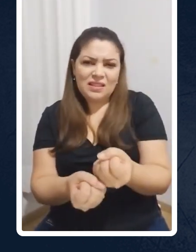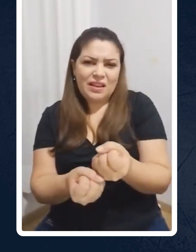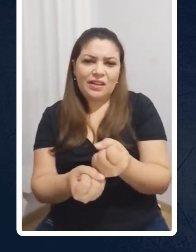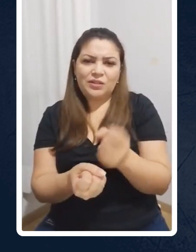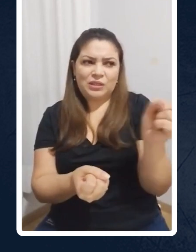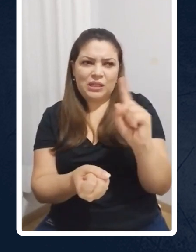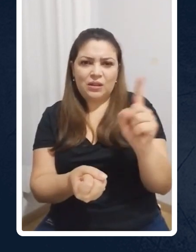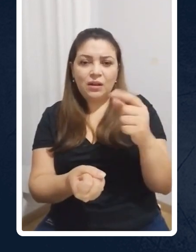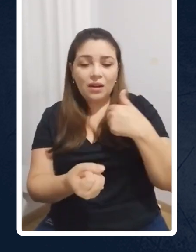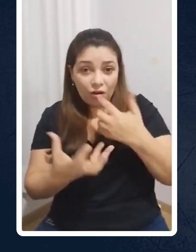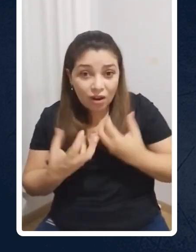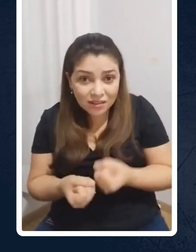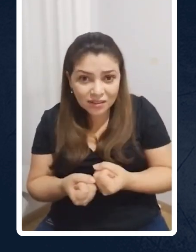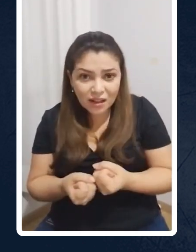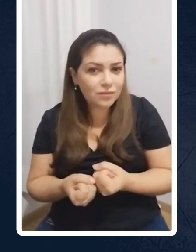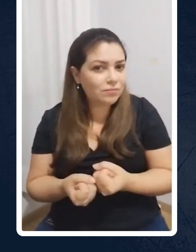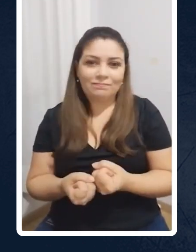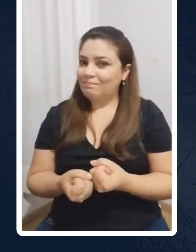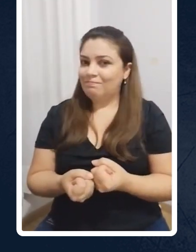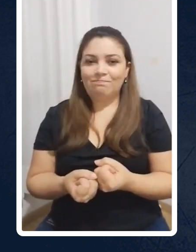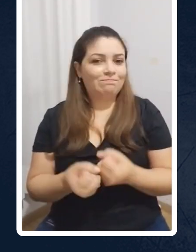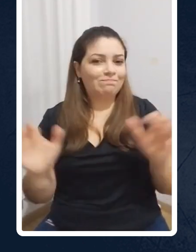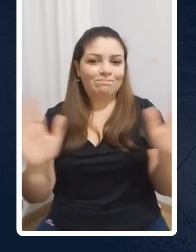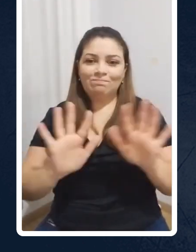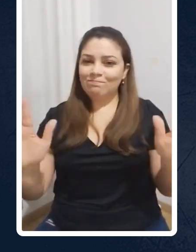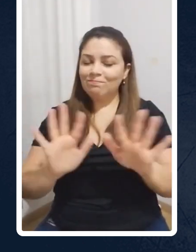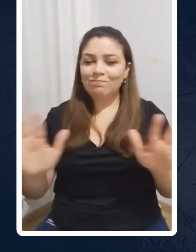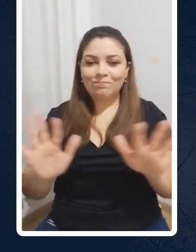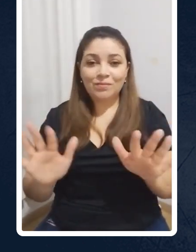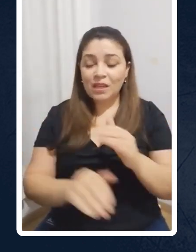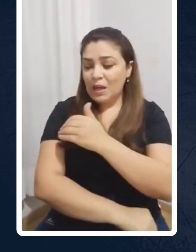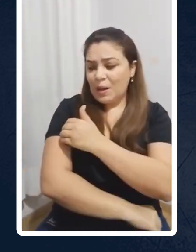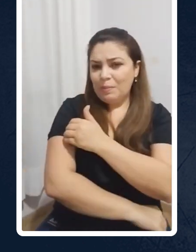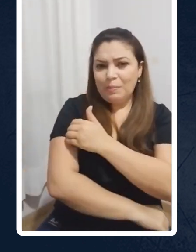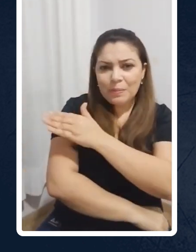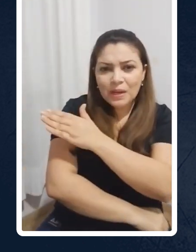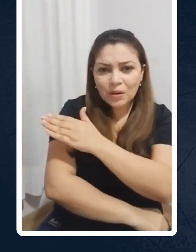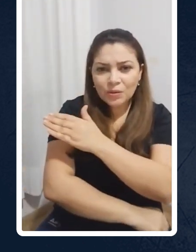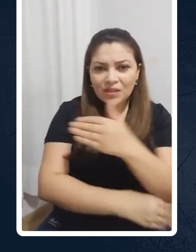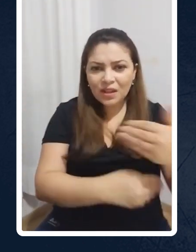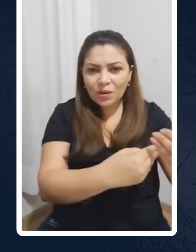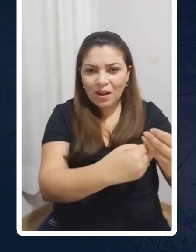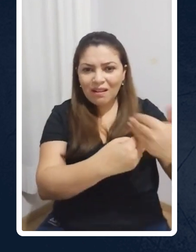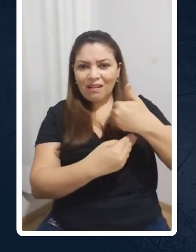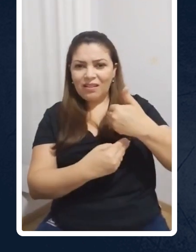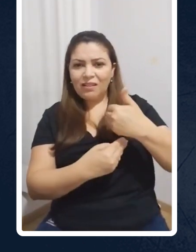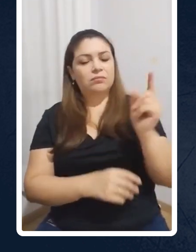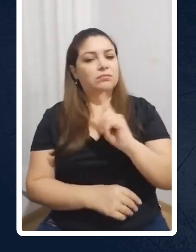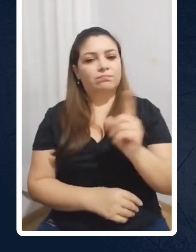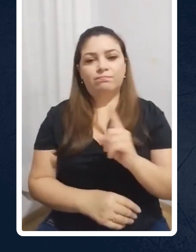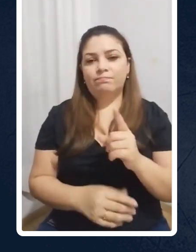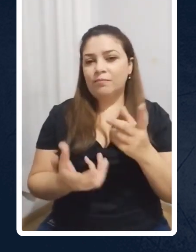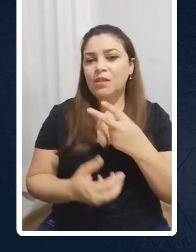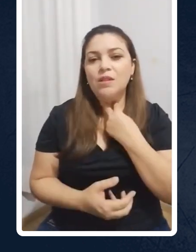O preconceito não pode impedir que no meu bar, que no meu supermercado, mas